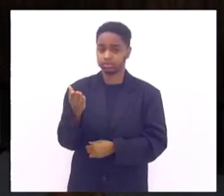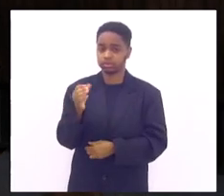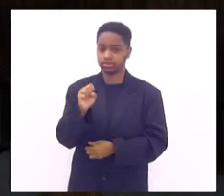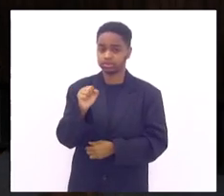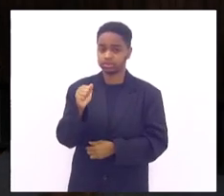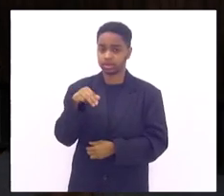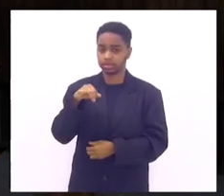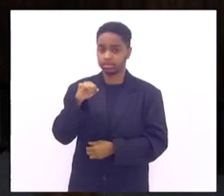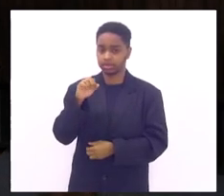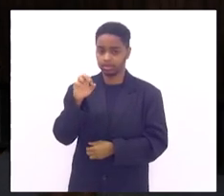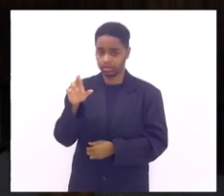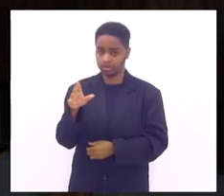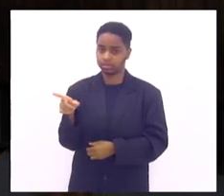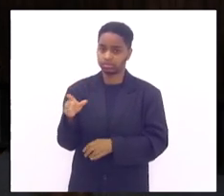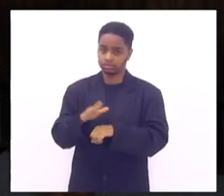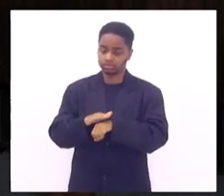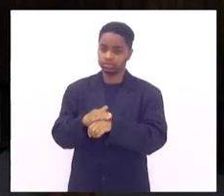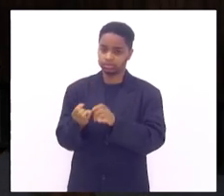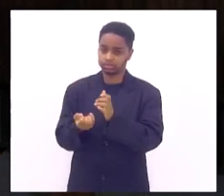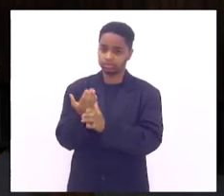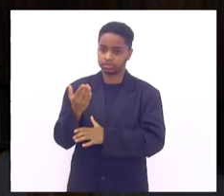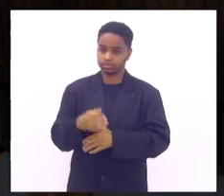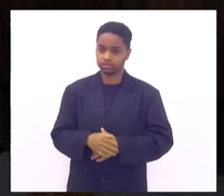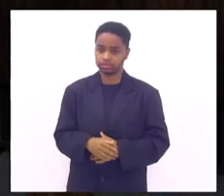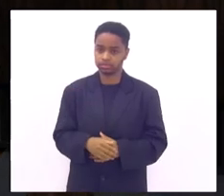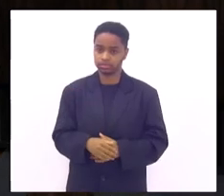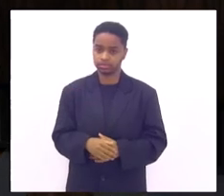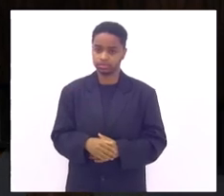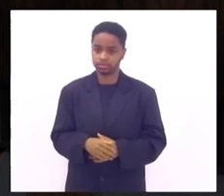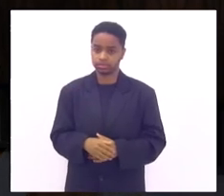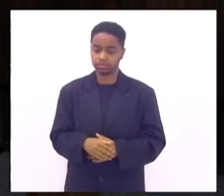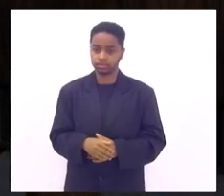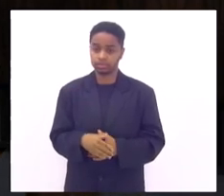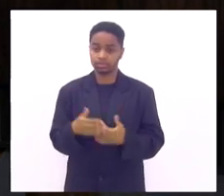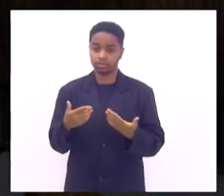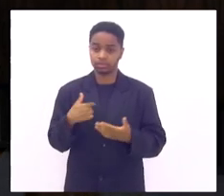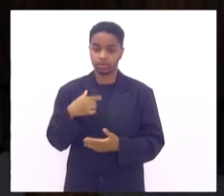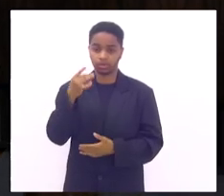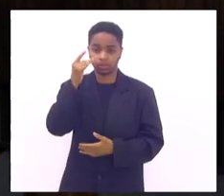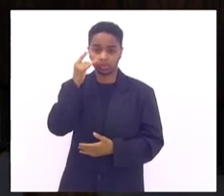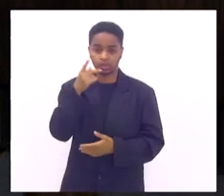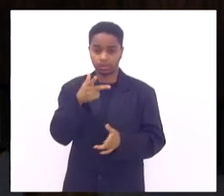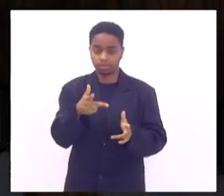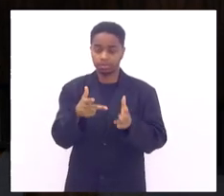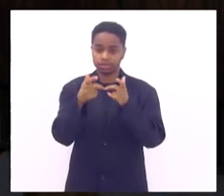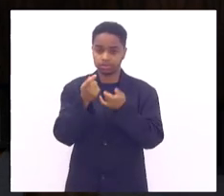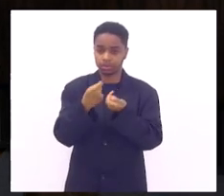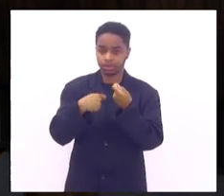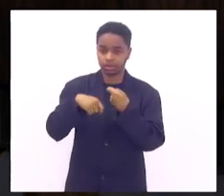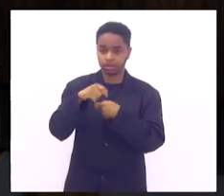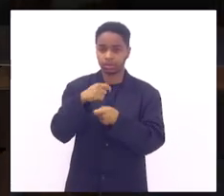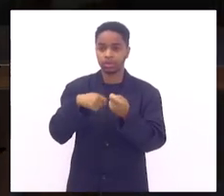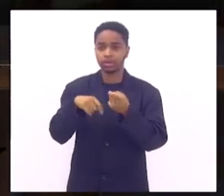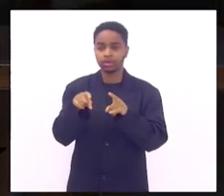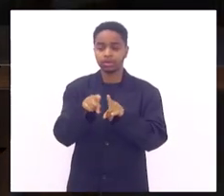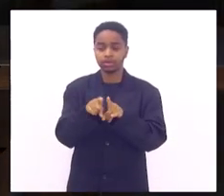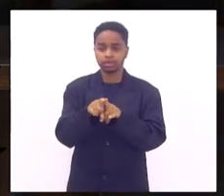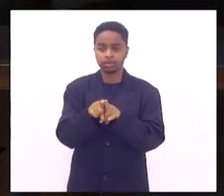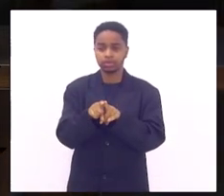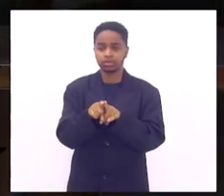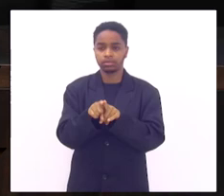Mérito do Samir. Filho de cego, né? Filho de cego. E eu presenciei essa negociação. É verdade. E muito